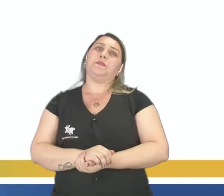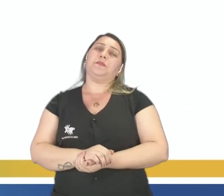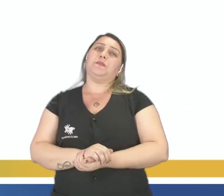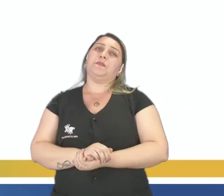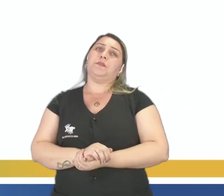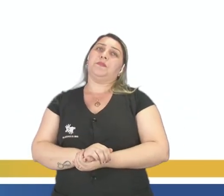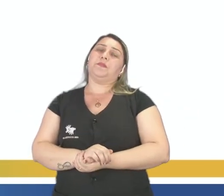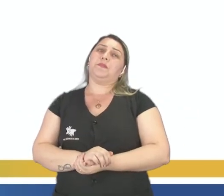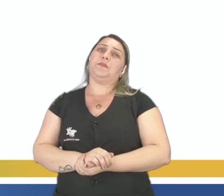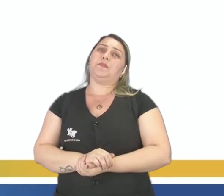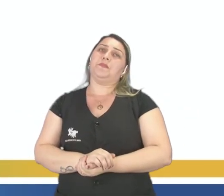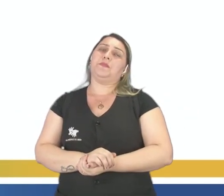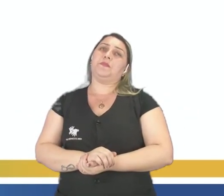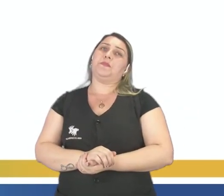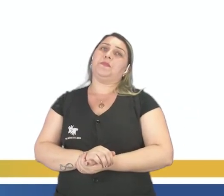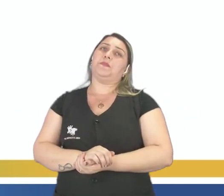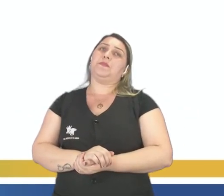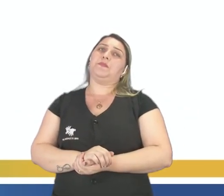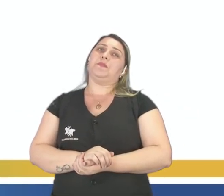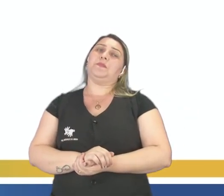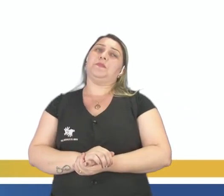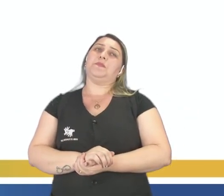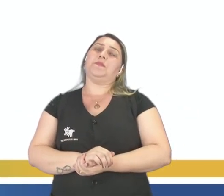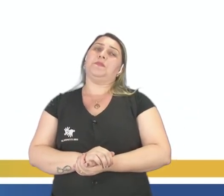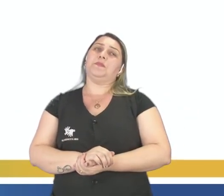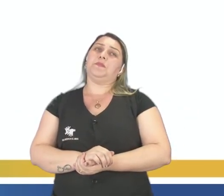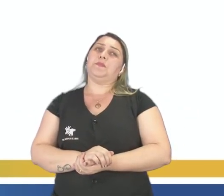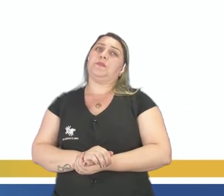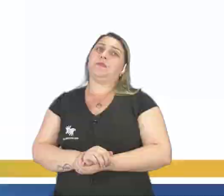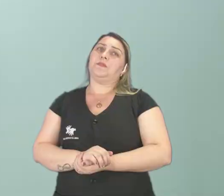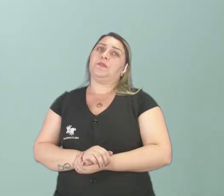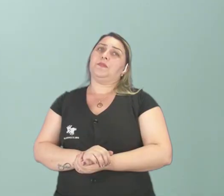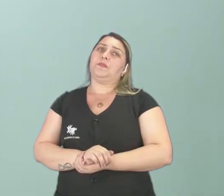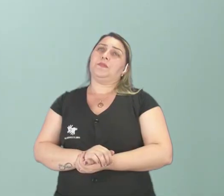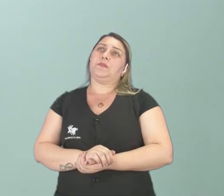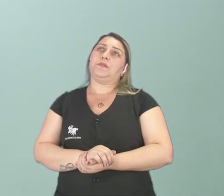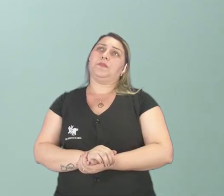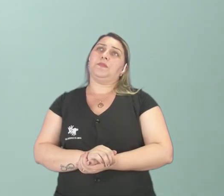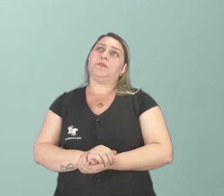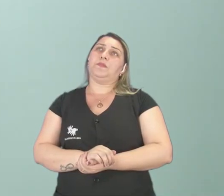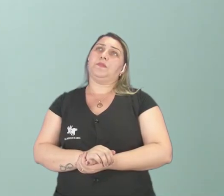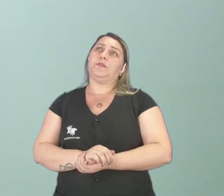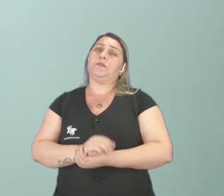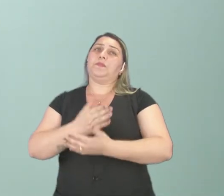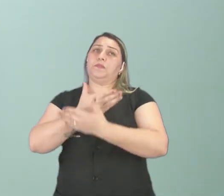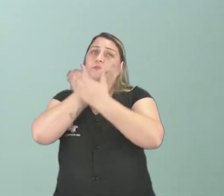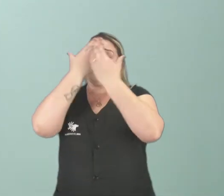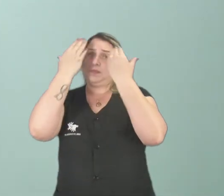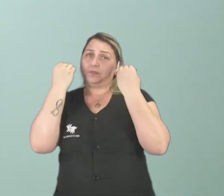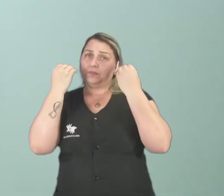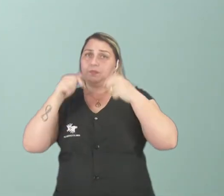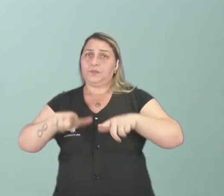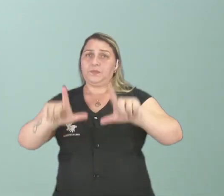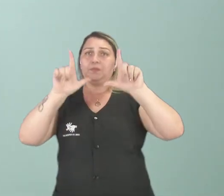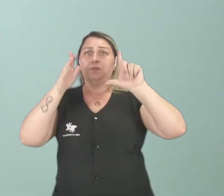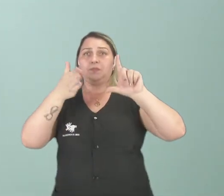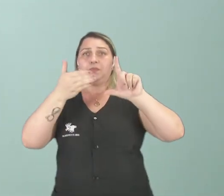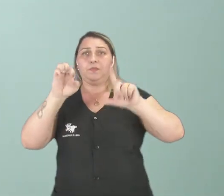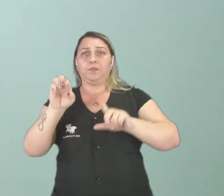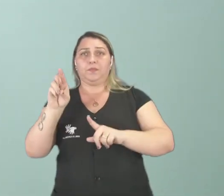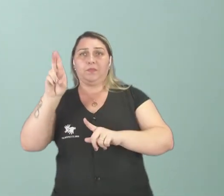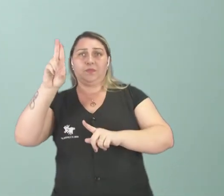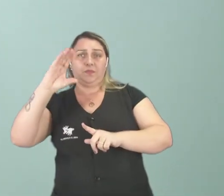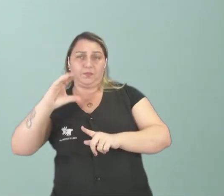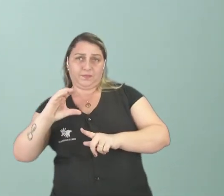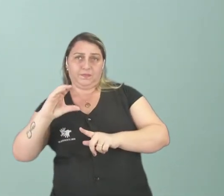argumentativo. Para las otras cuestiones, não esqueçam de acessar a plataforma